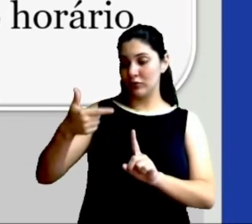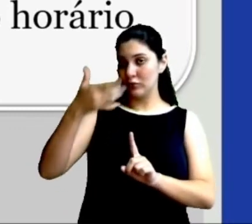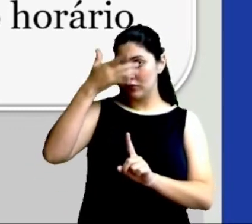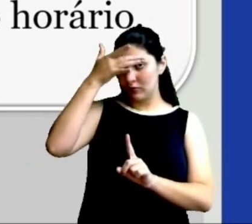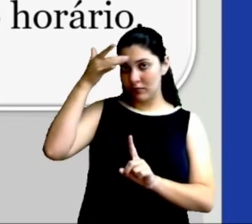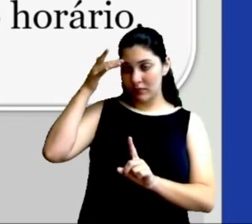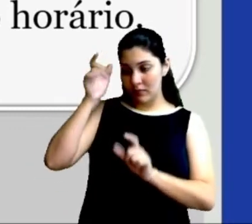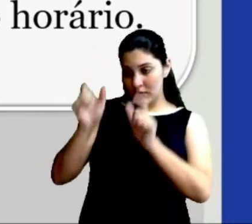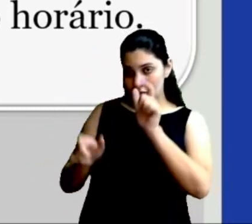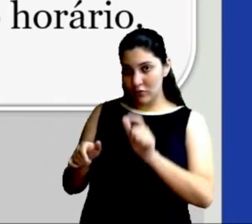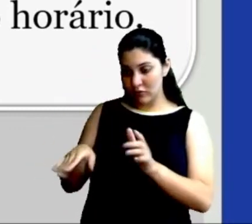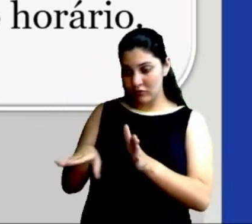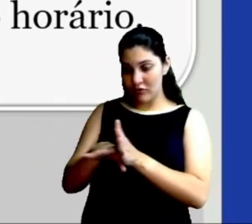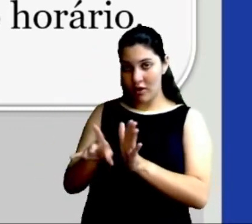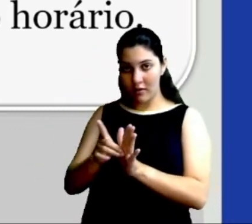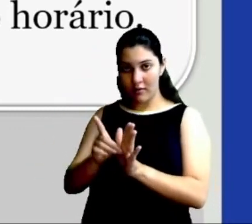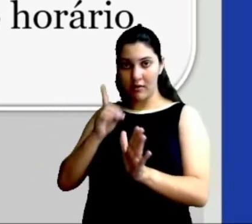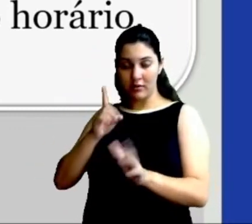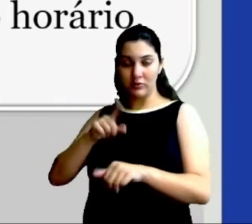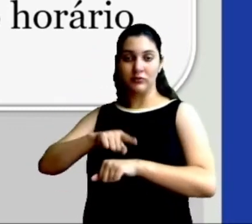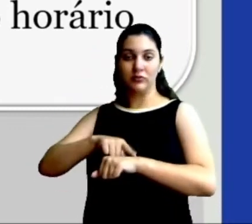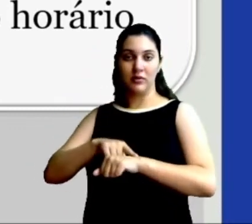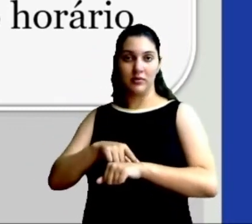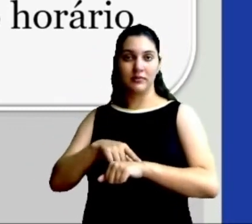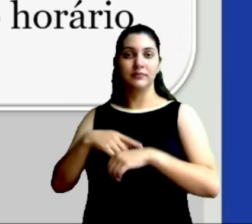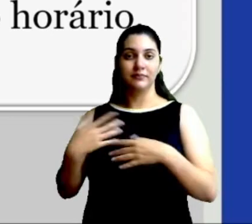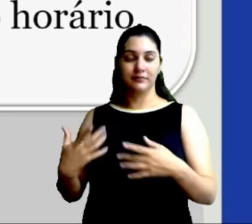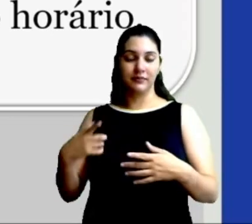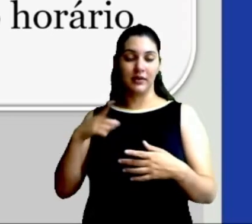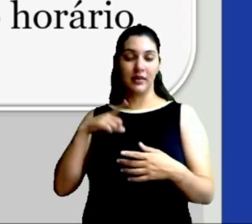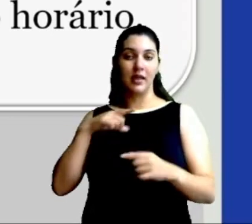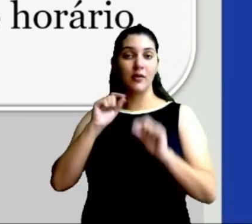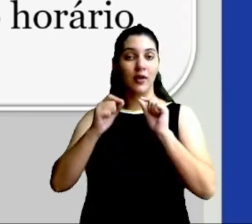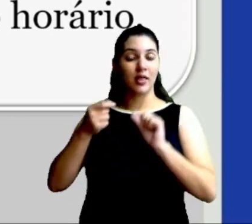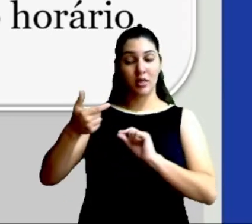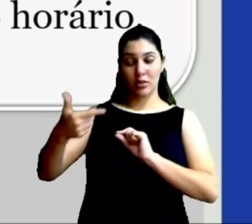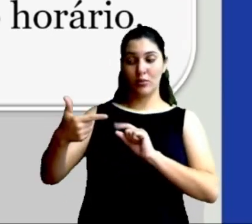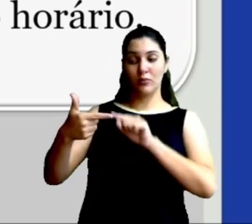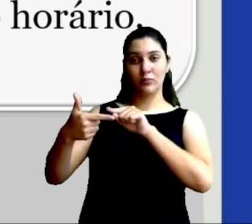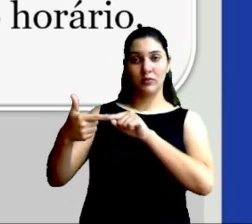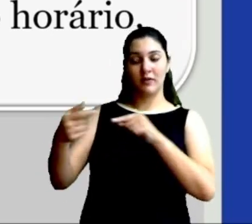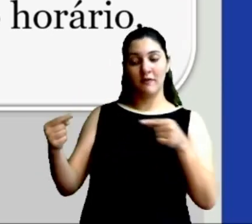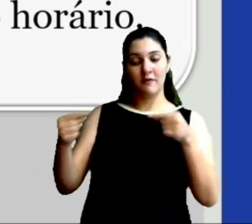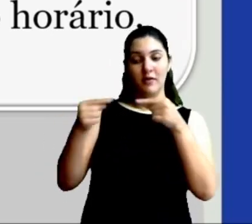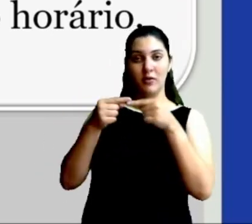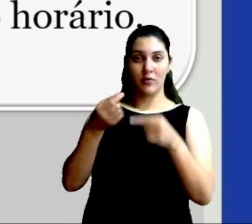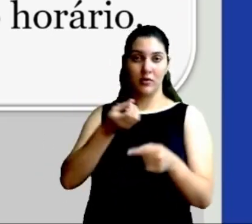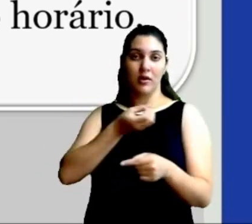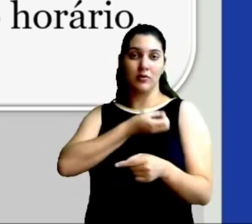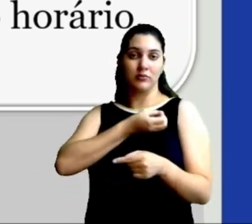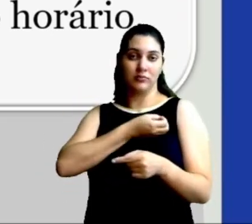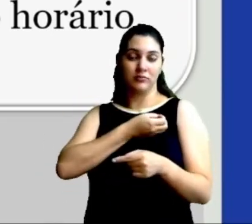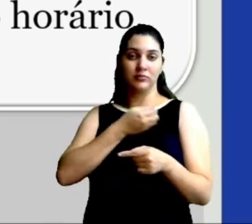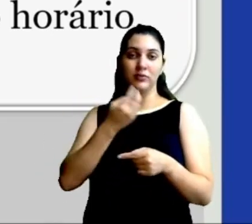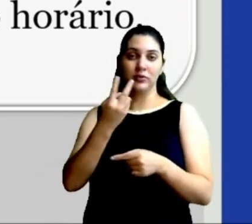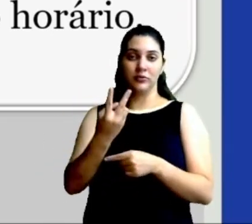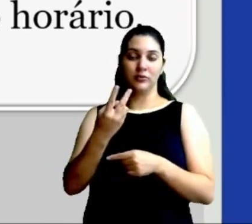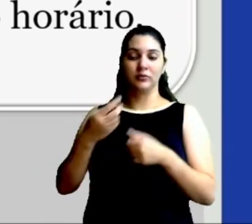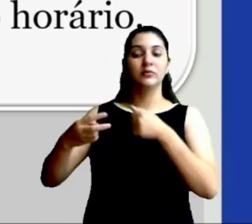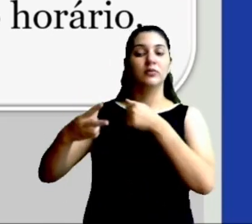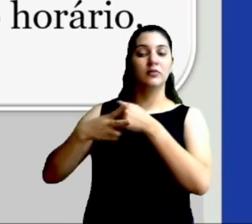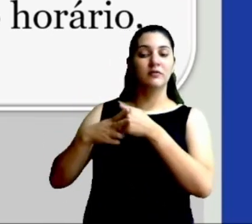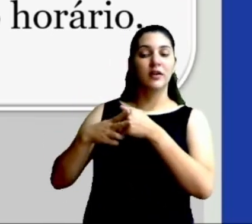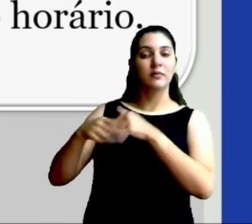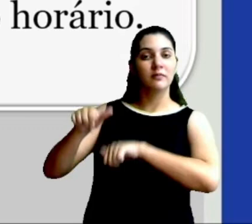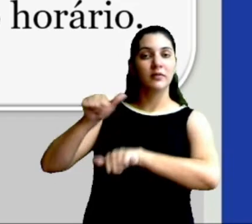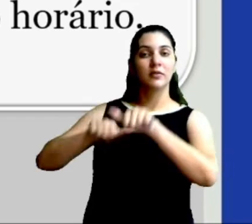pessoas chegaram antes do horário. Então, aí eu já tenho 2. Vai concordar com o número 2. Então, o teu verbo ele vai